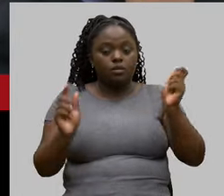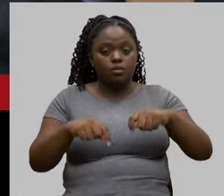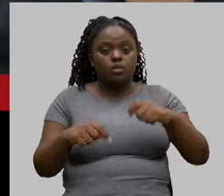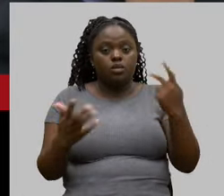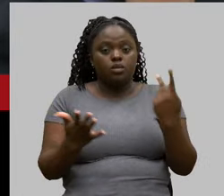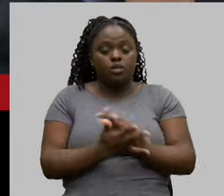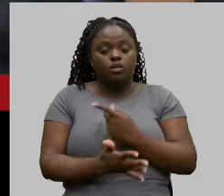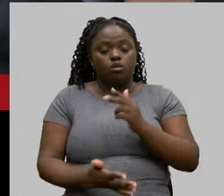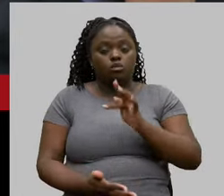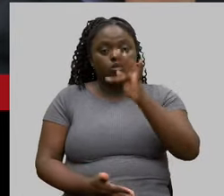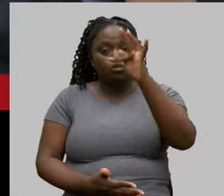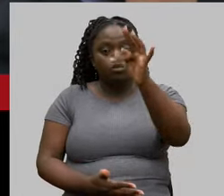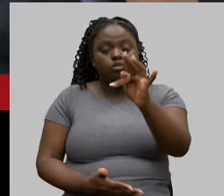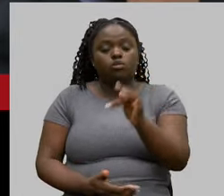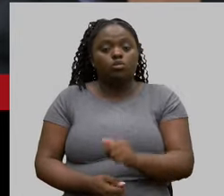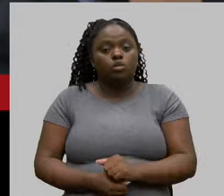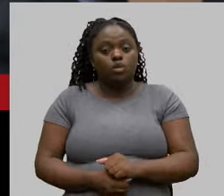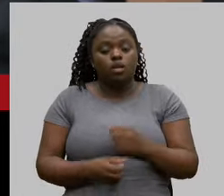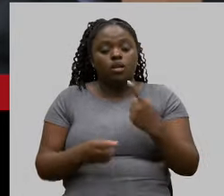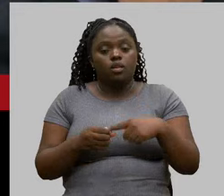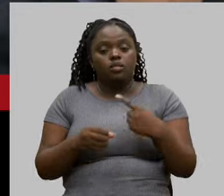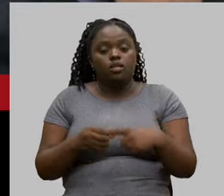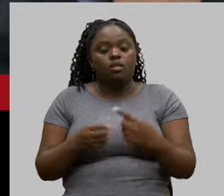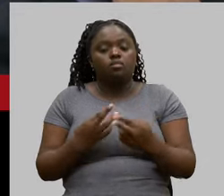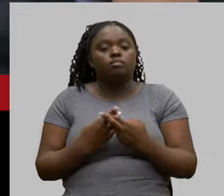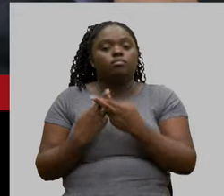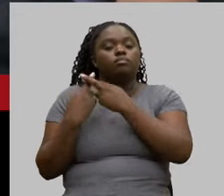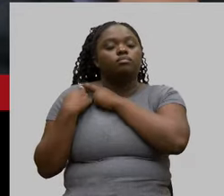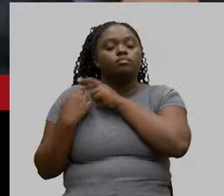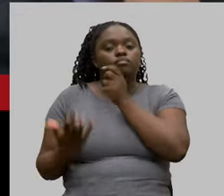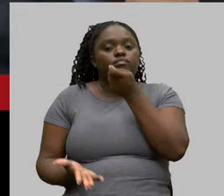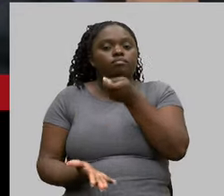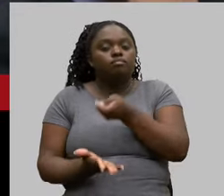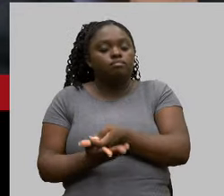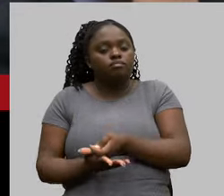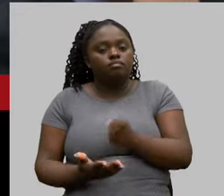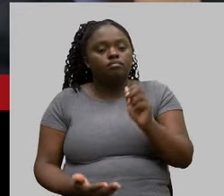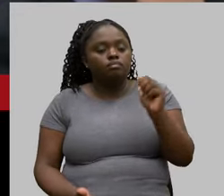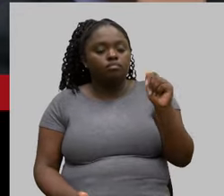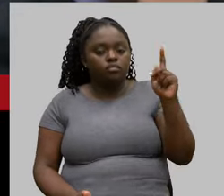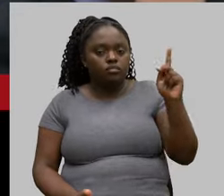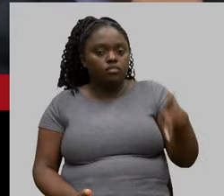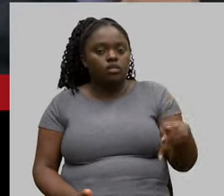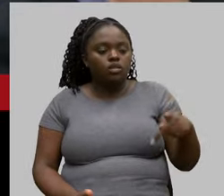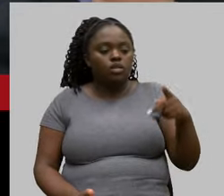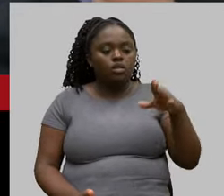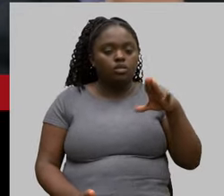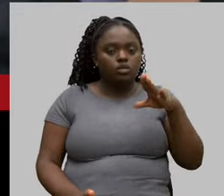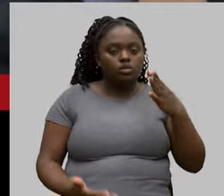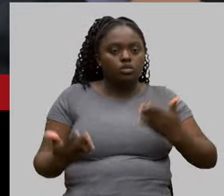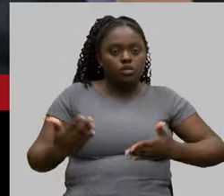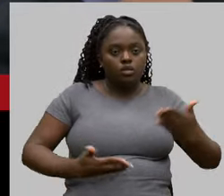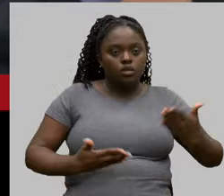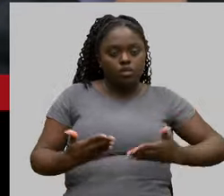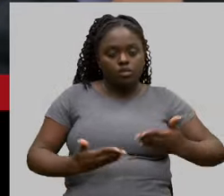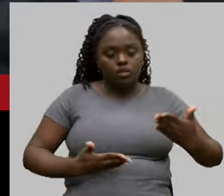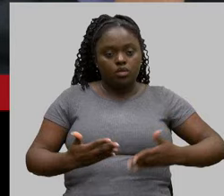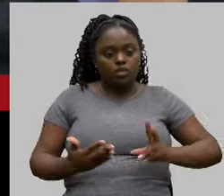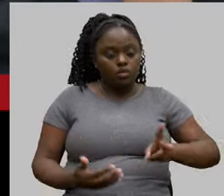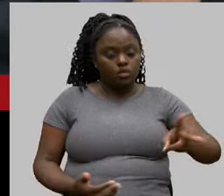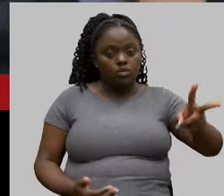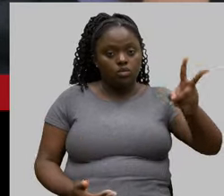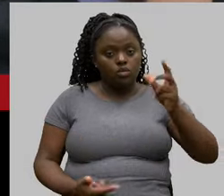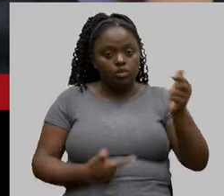ser responsável pela compensa pelo pagamento da positor do Servidor que continuou na carreira e também ele vai ser